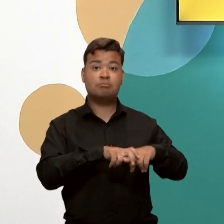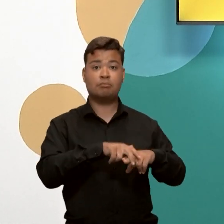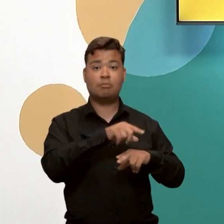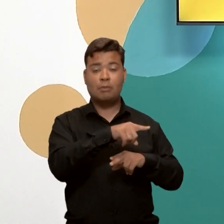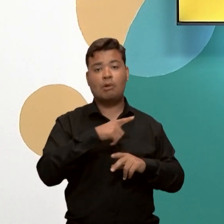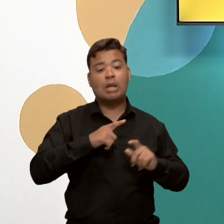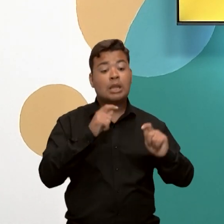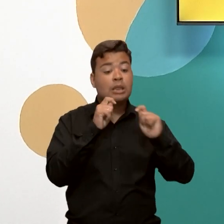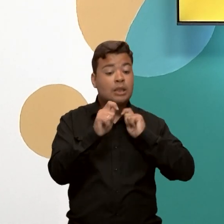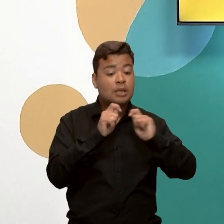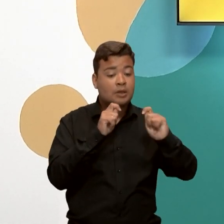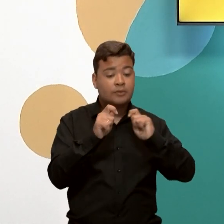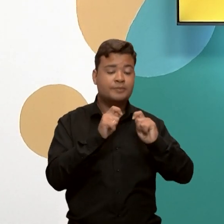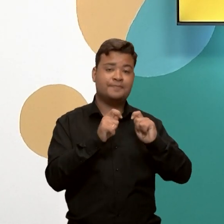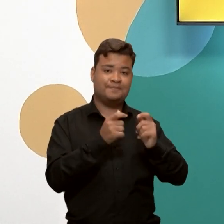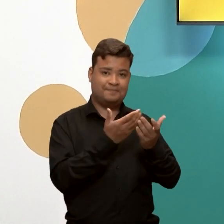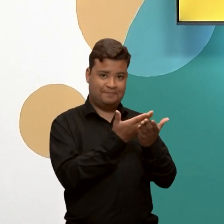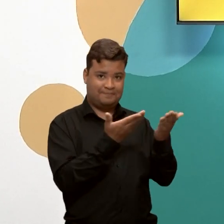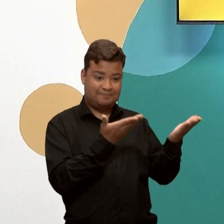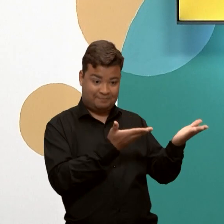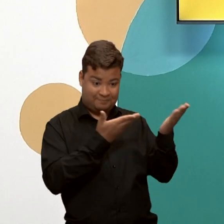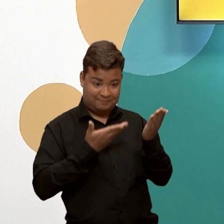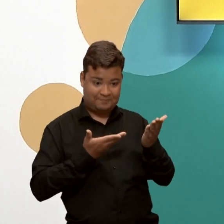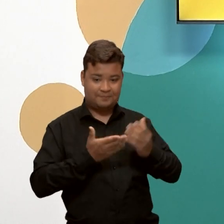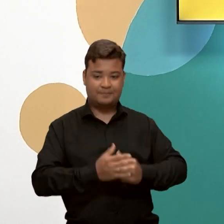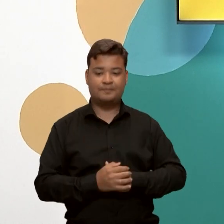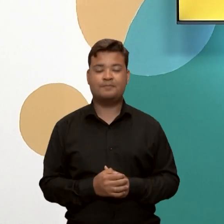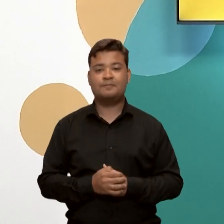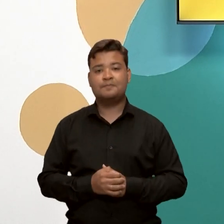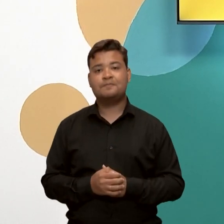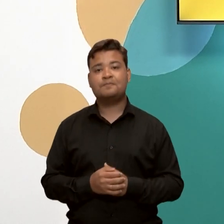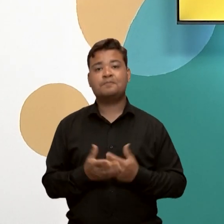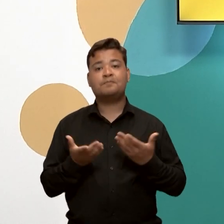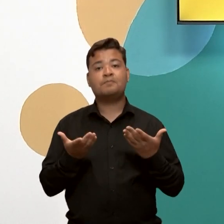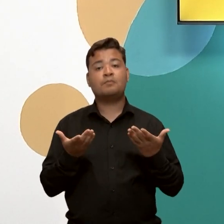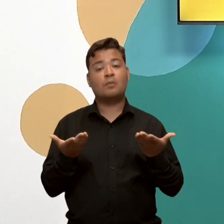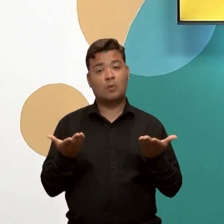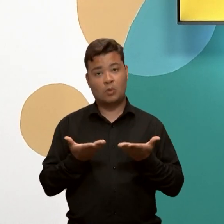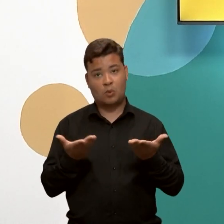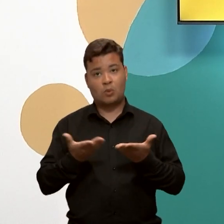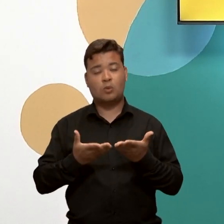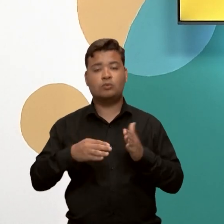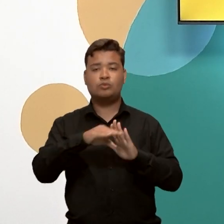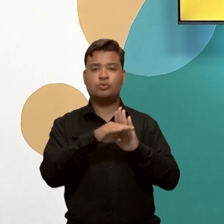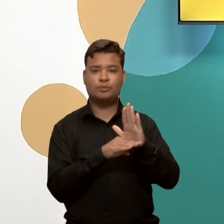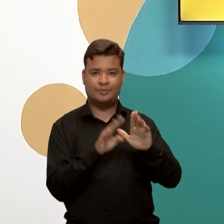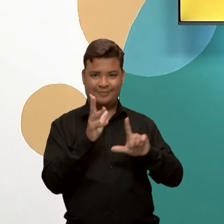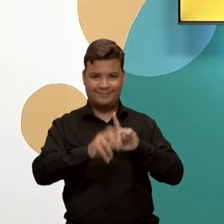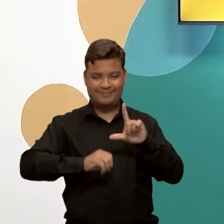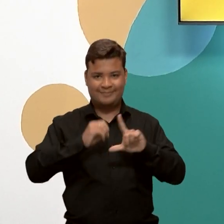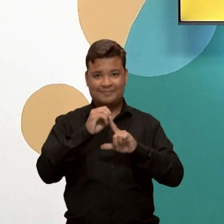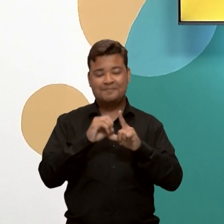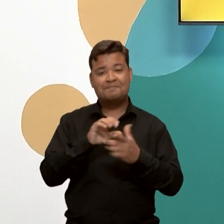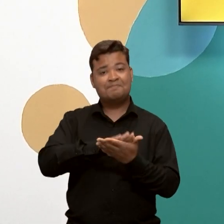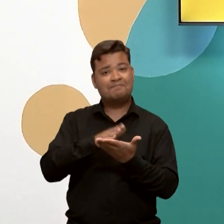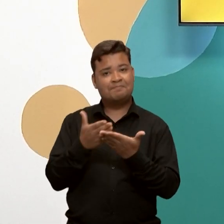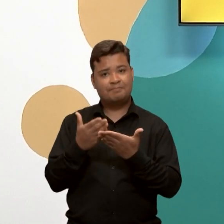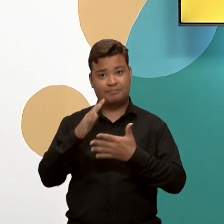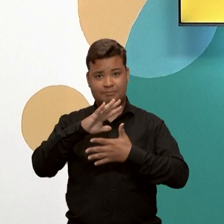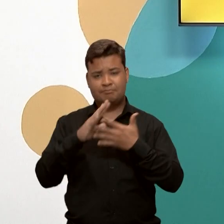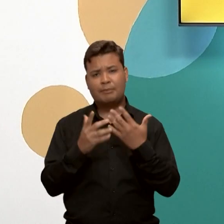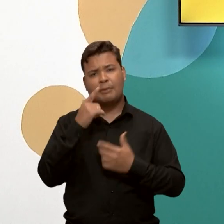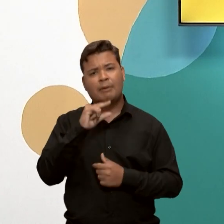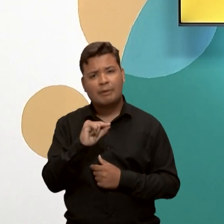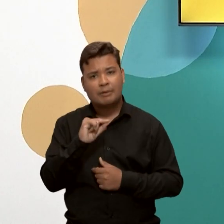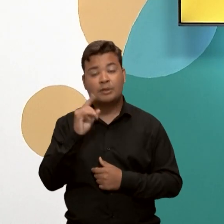a entrevista com as nossas convidadas. Quem faz a interpretação para Libras no programa de hoje é o Diogo Marques. Ele